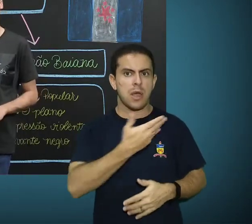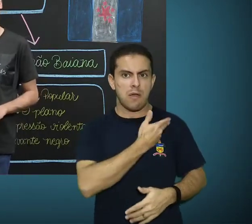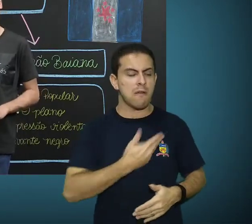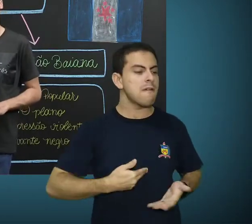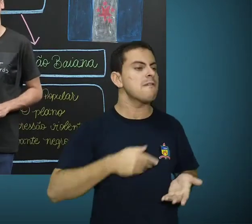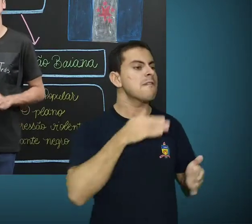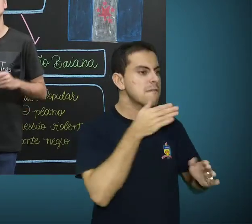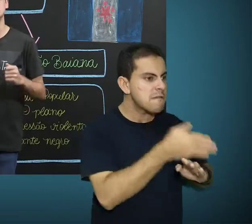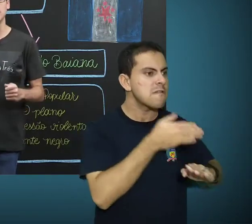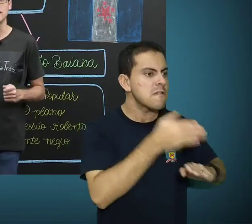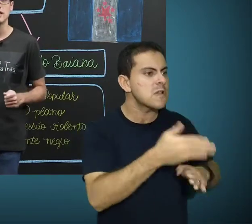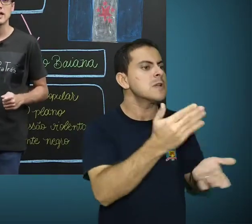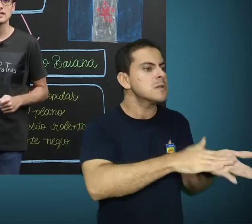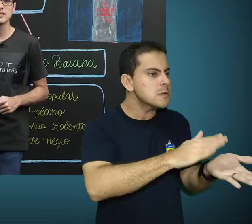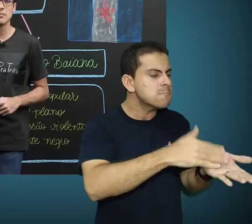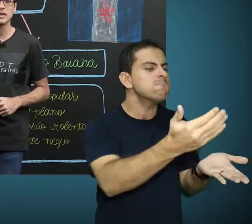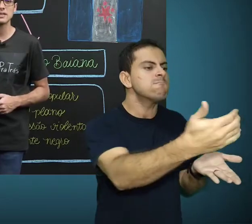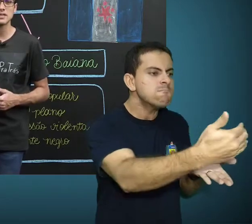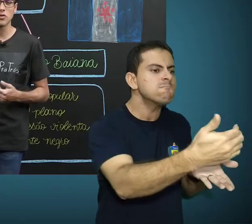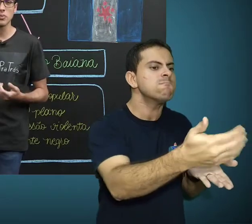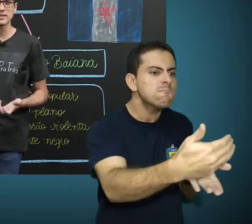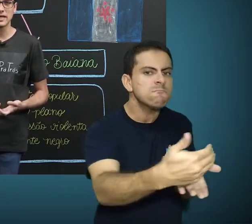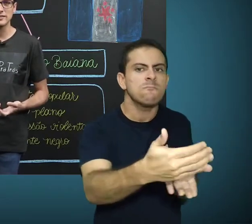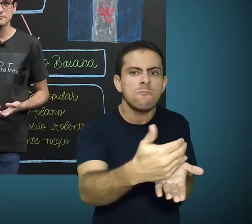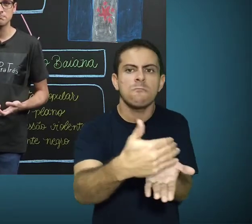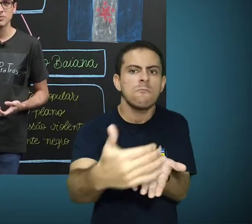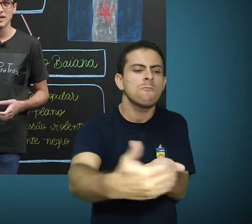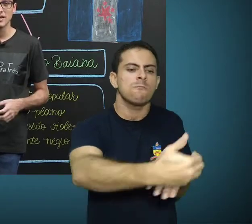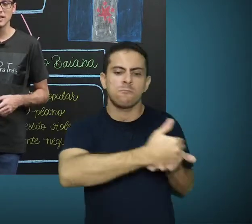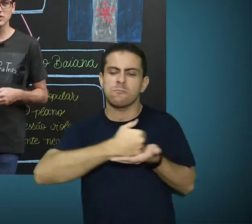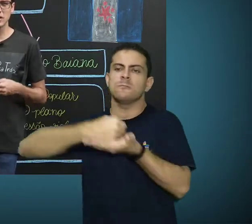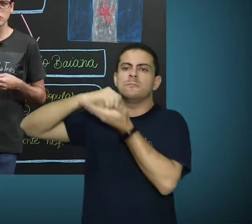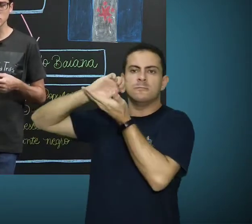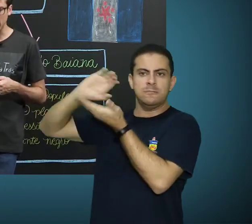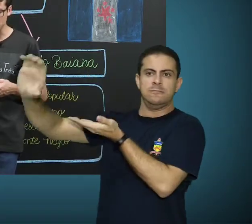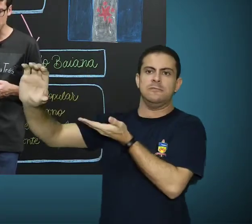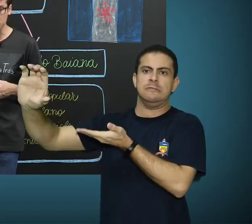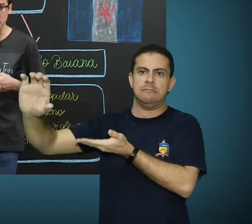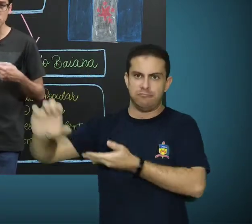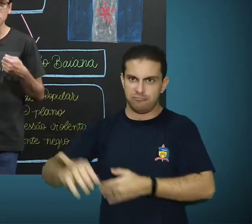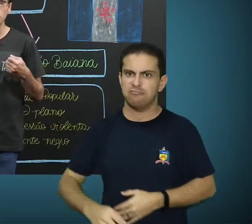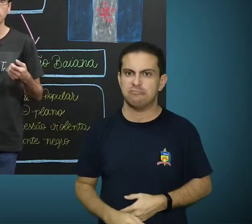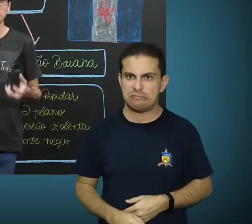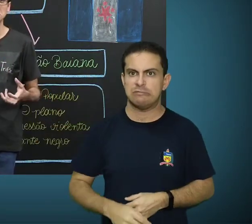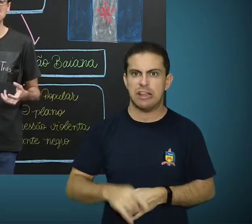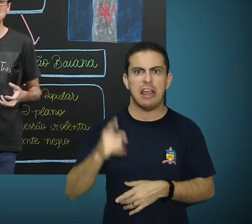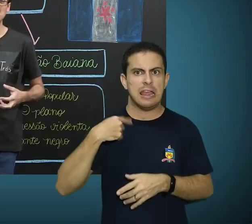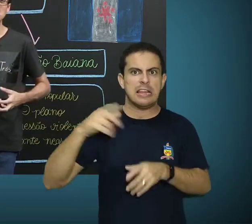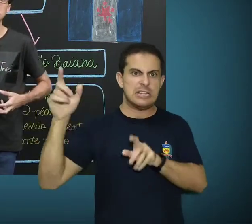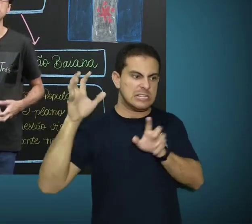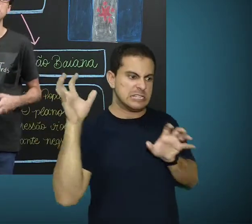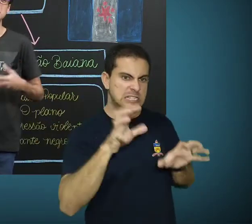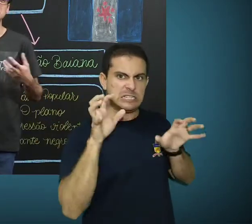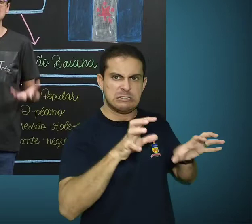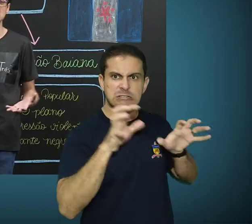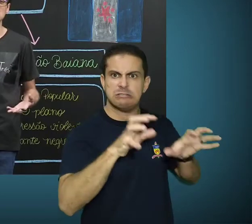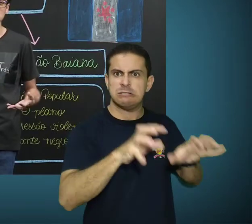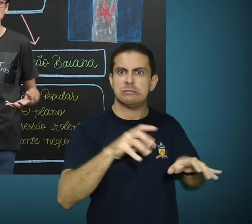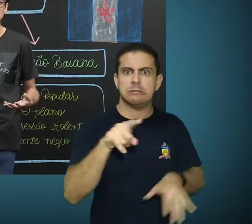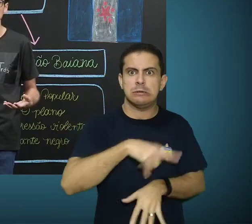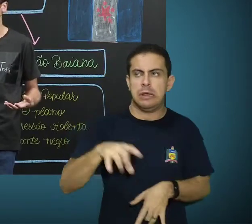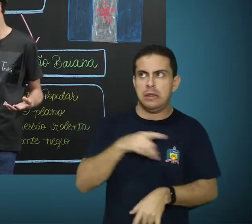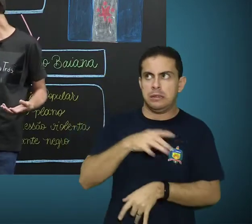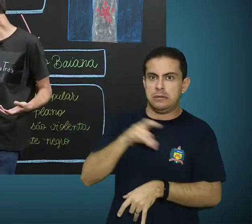objetos de valor, até essa meta ser completada. Isso era muito mais um instrumento de pôr medo, O medo é uma forma de